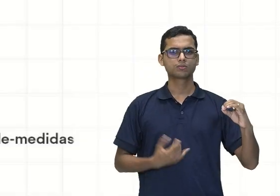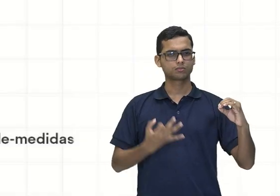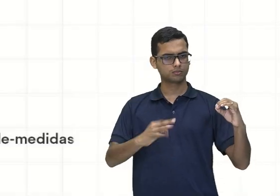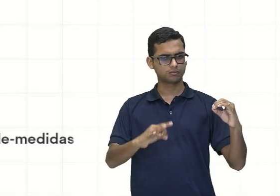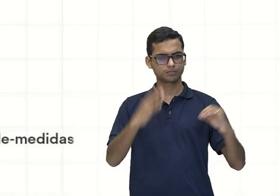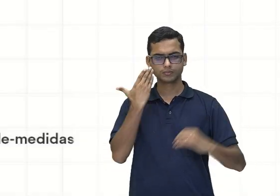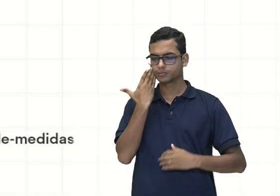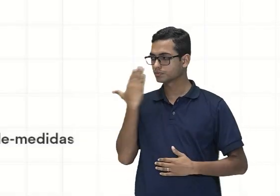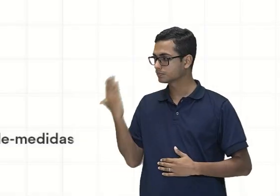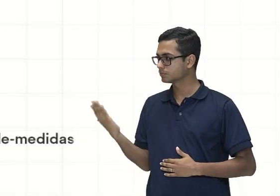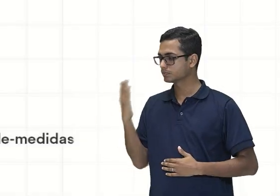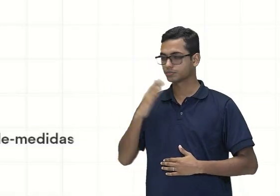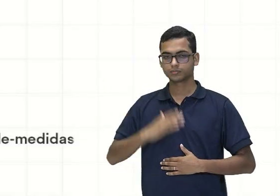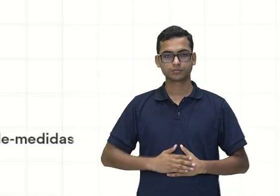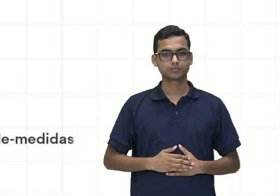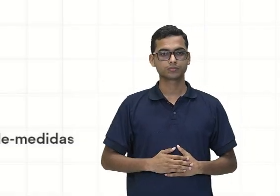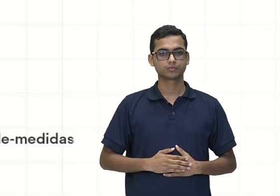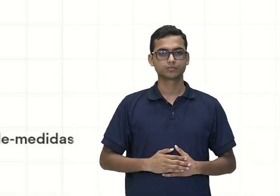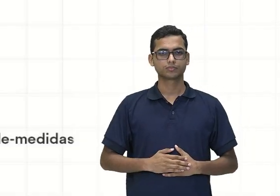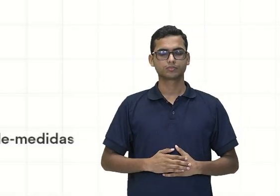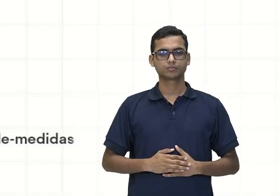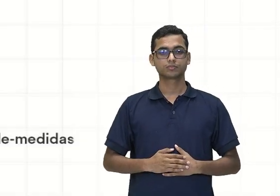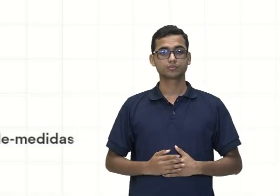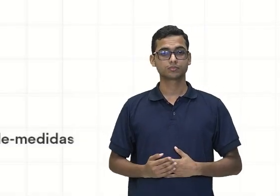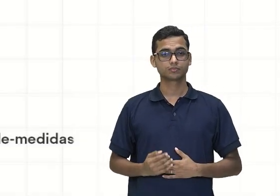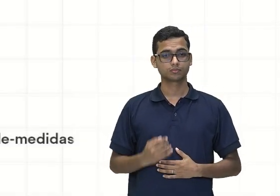ó, 100 centímetros,